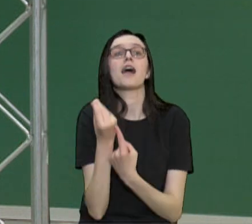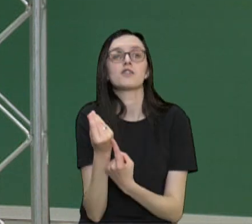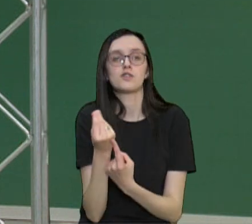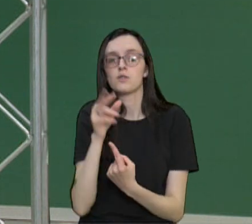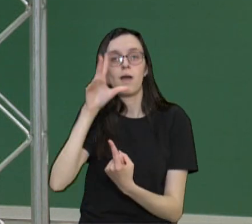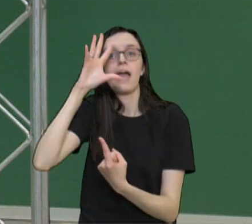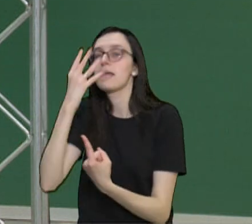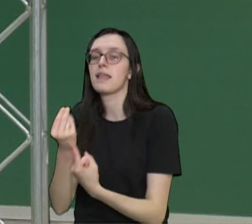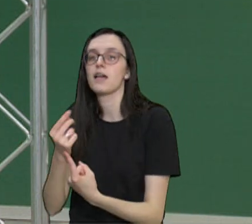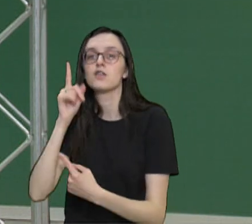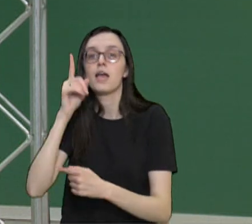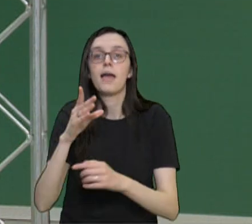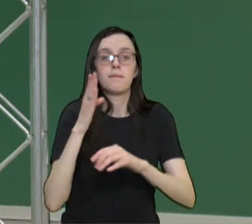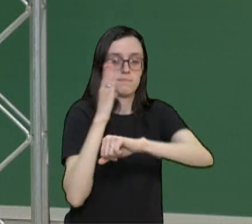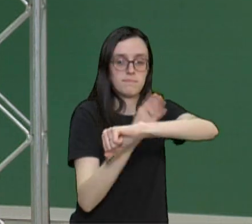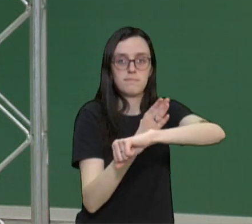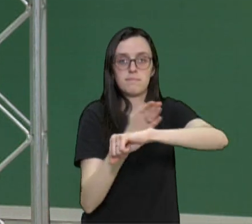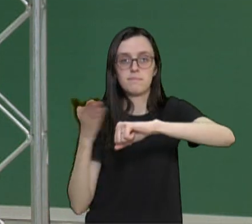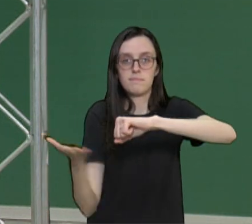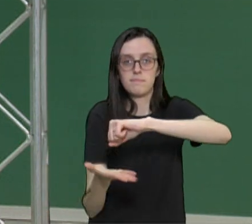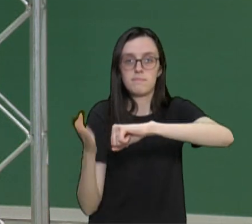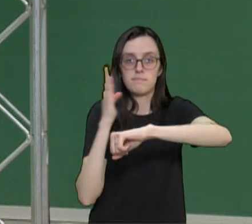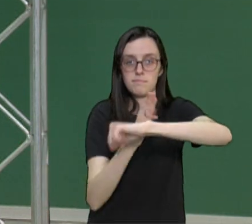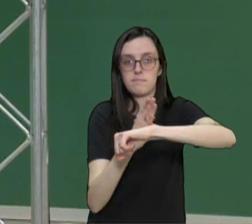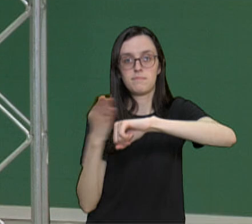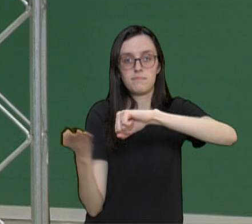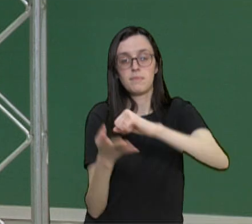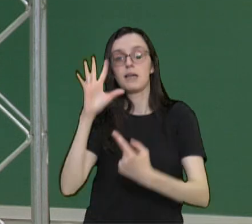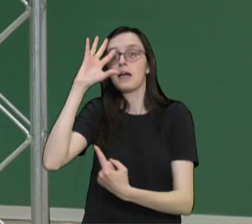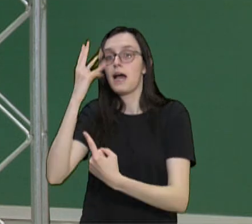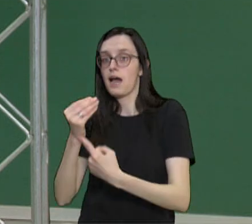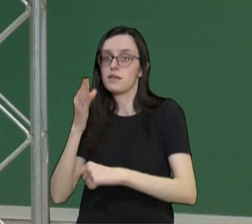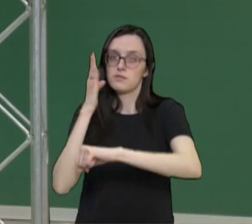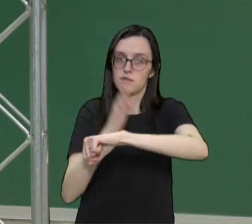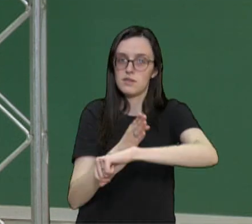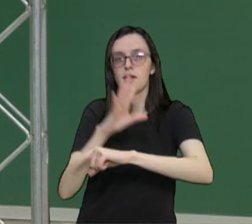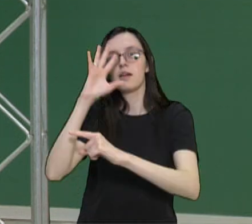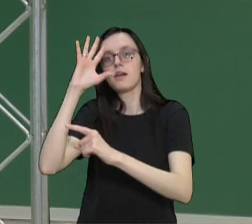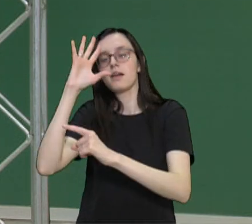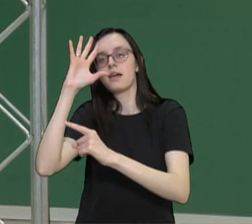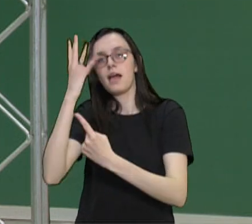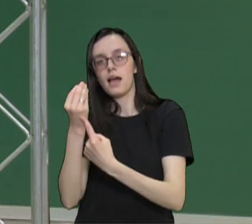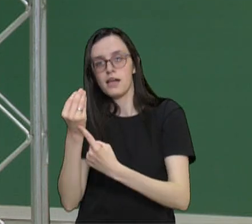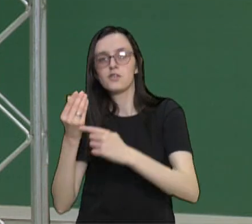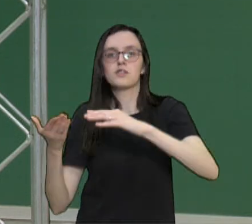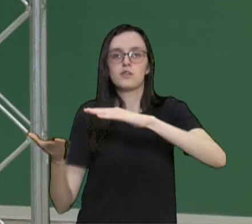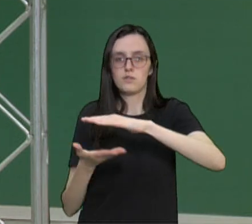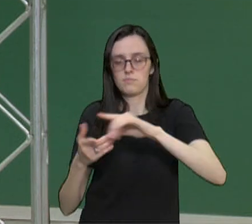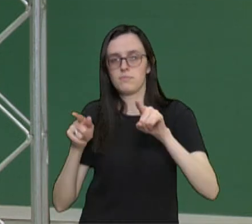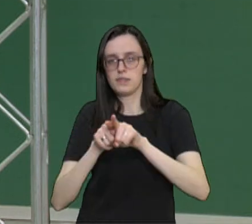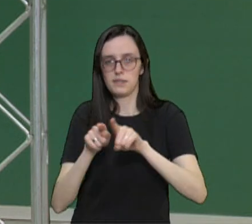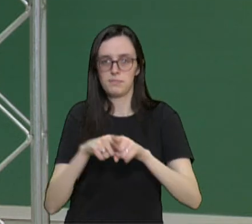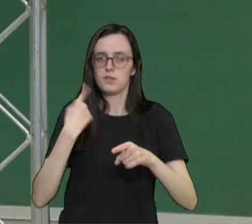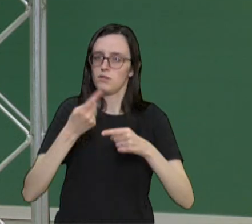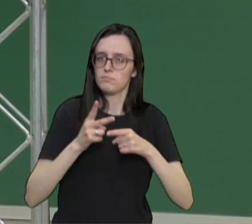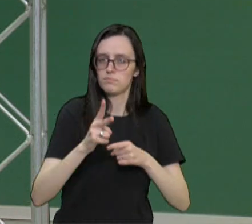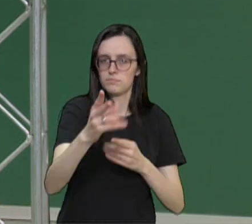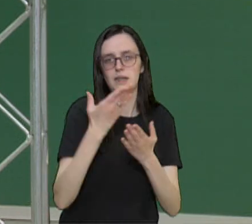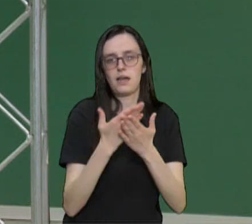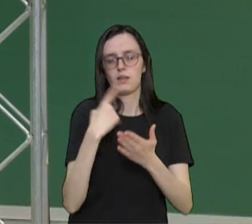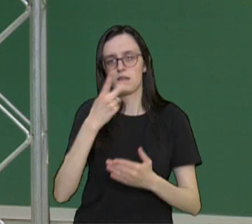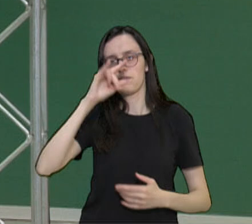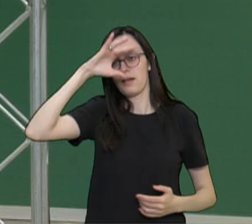de 1900 lá, e de arte contemporânea, que nós vamos estudar também na sequência das aulas, tá? Então a